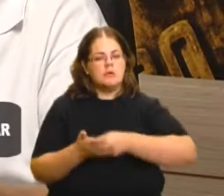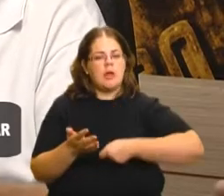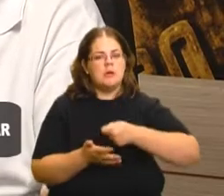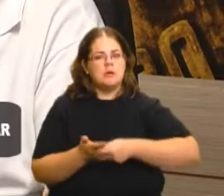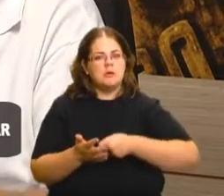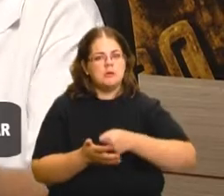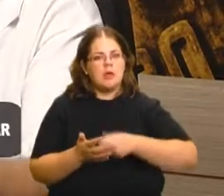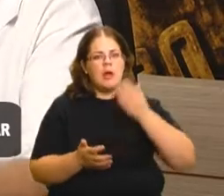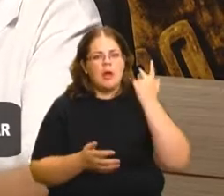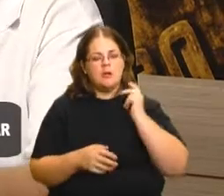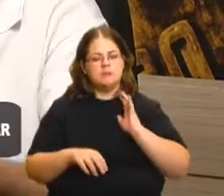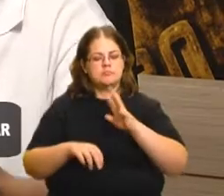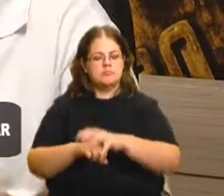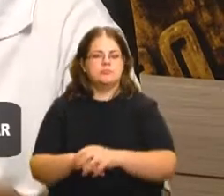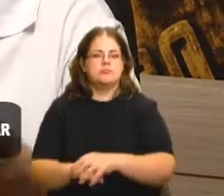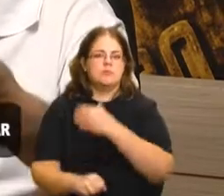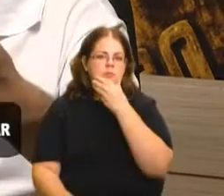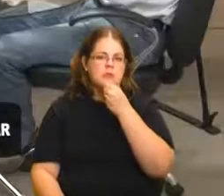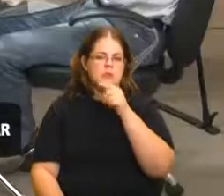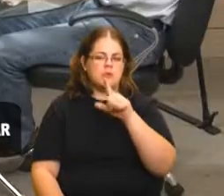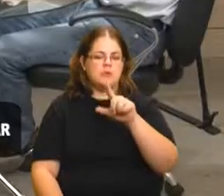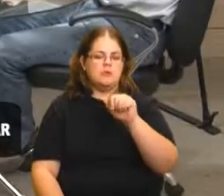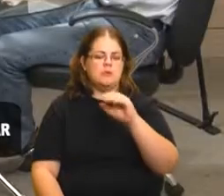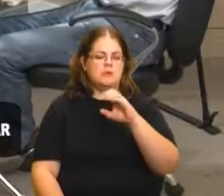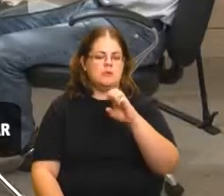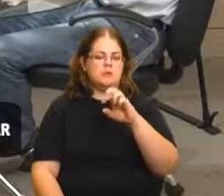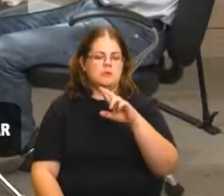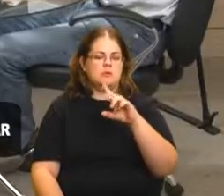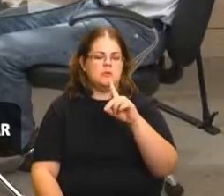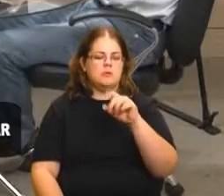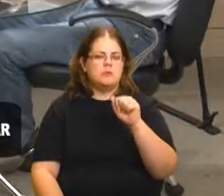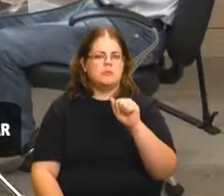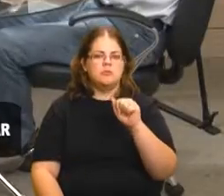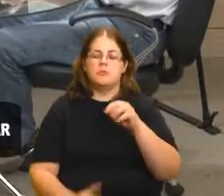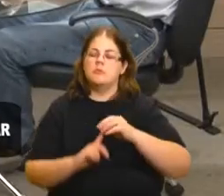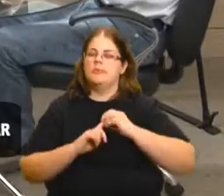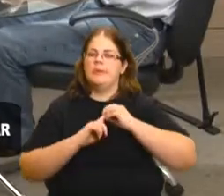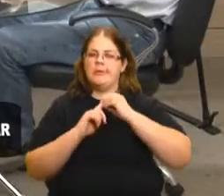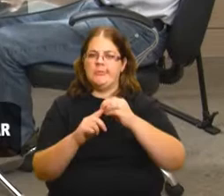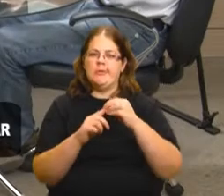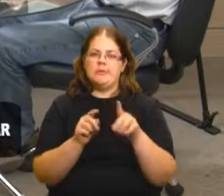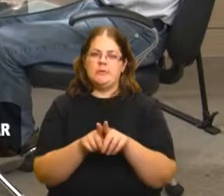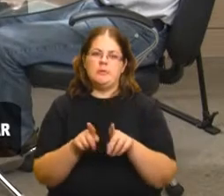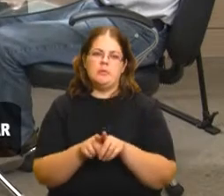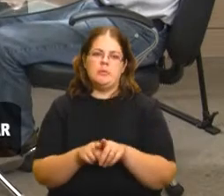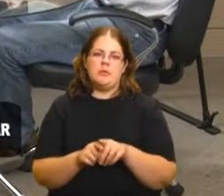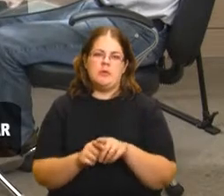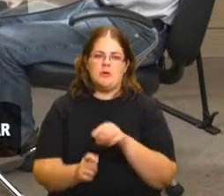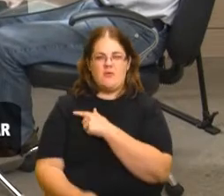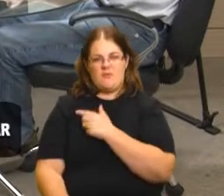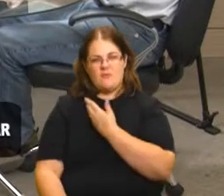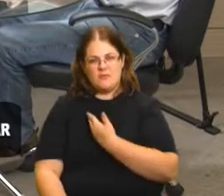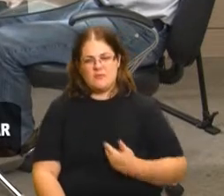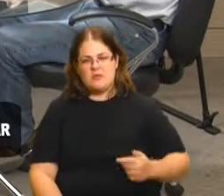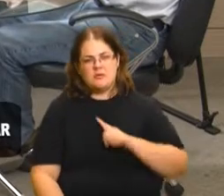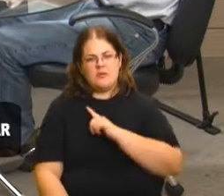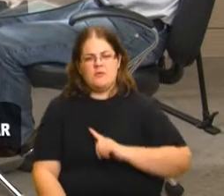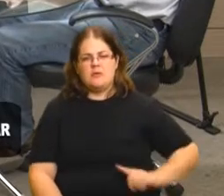pela tentativa de dar um golpe de Estado naquele período. Carlos Lacerda é a figura mais notória dentre eles, foi governador do Rio.